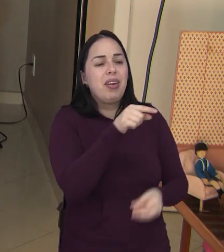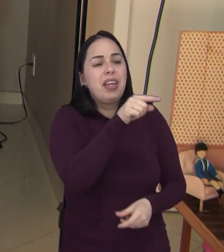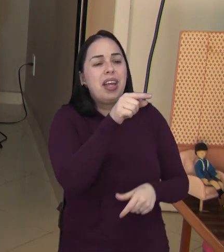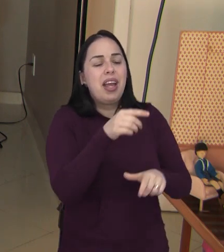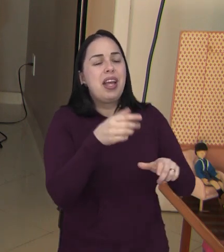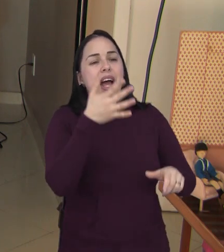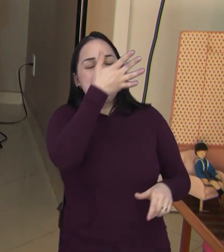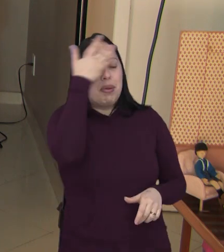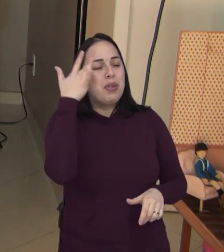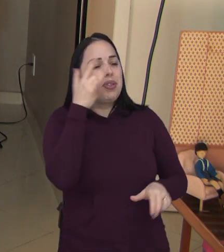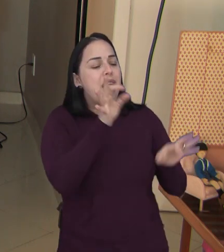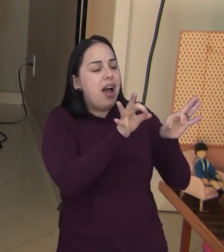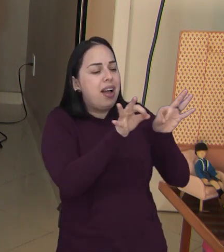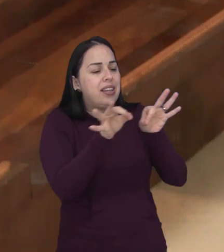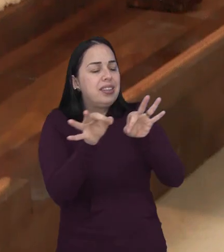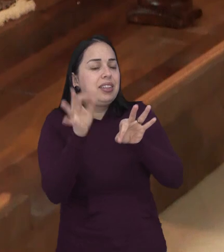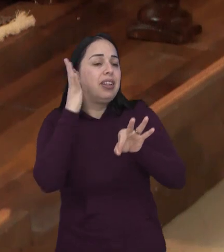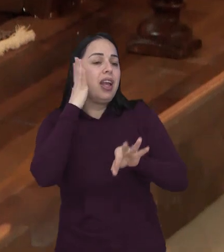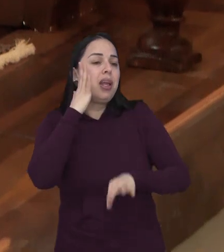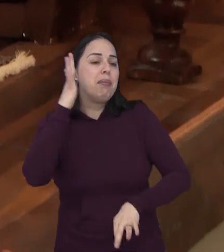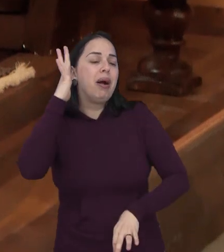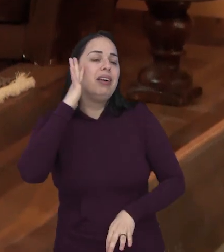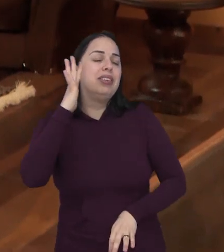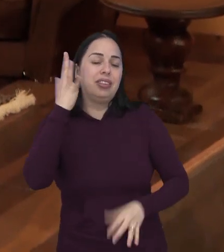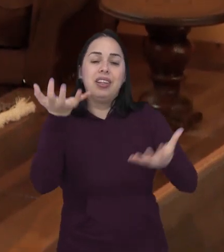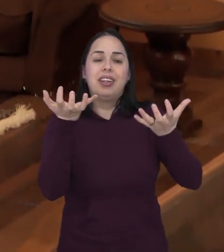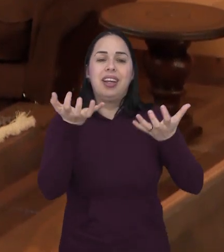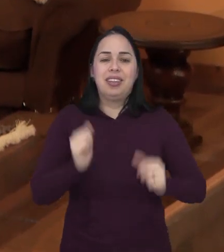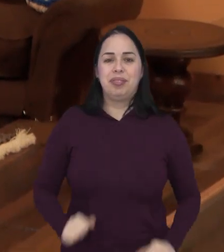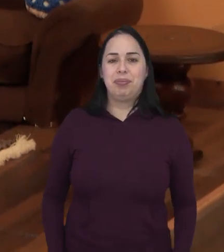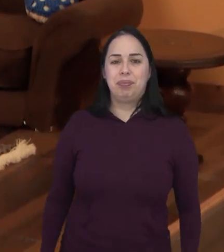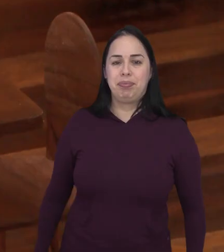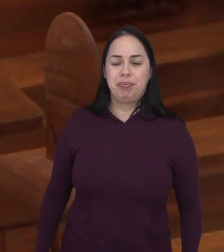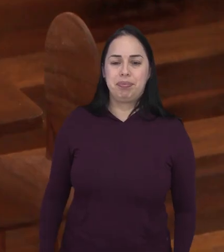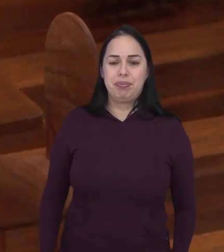parte, essa imaginação na cabeça do público.